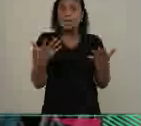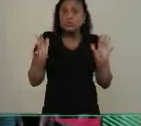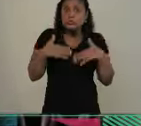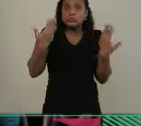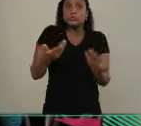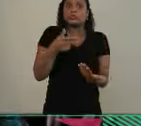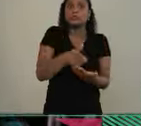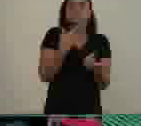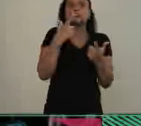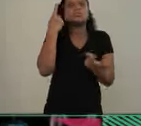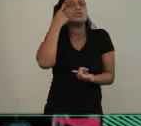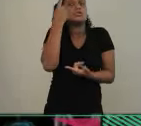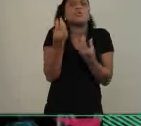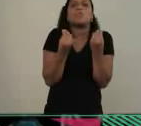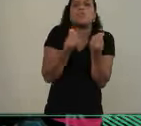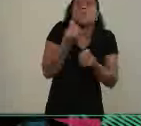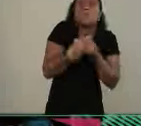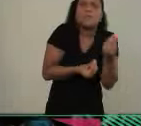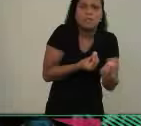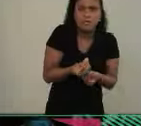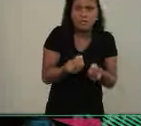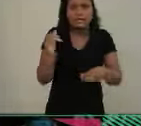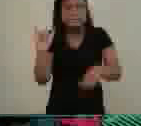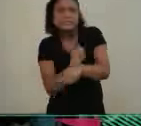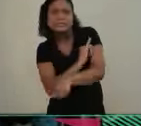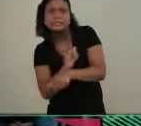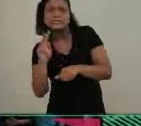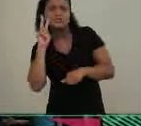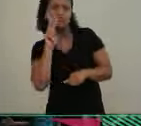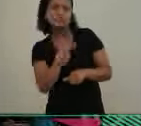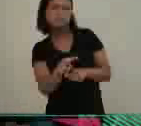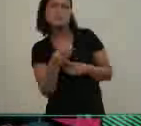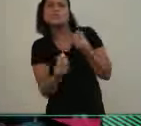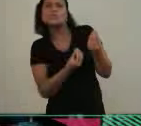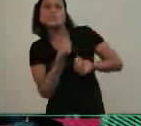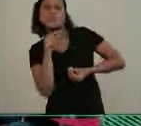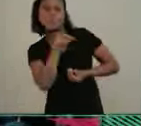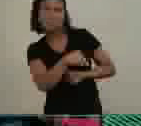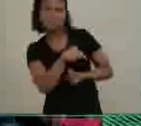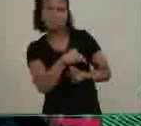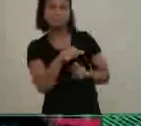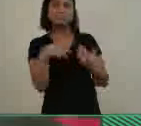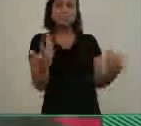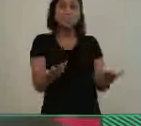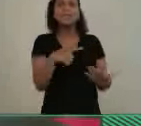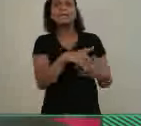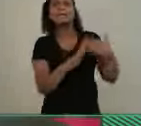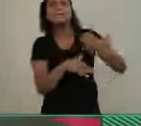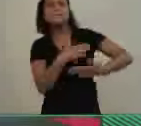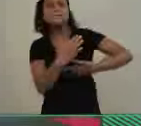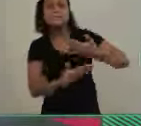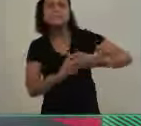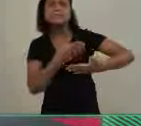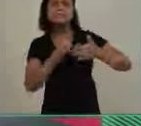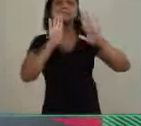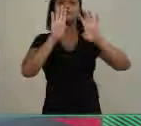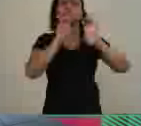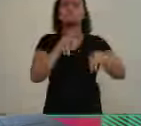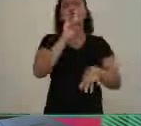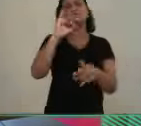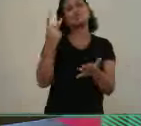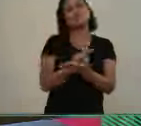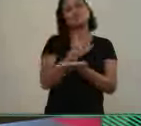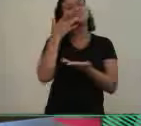Depois as coisas se ajeitam e a gente vai ver que não é nada daquilo, e vai seguindo a vida